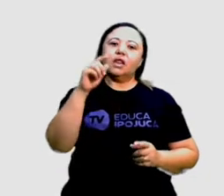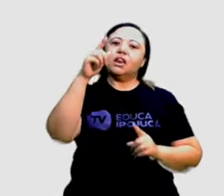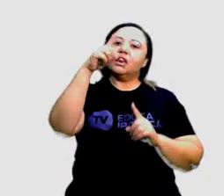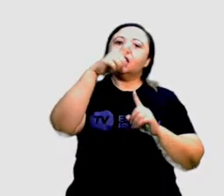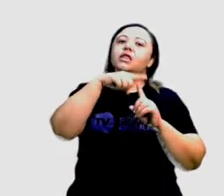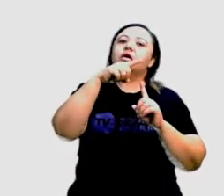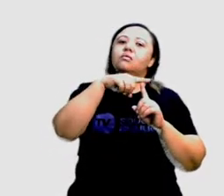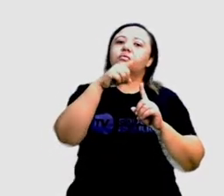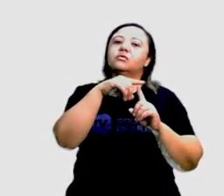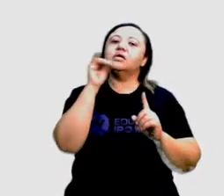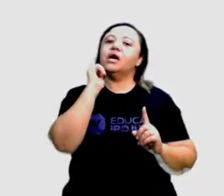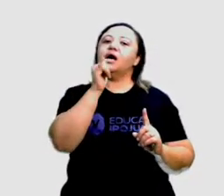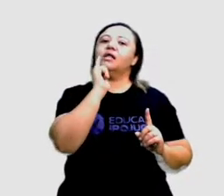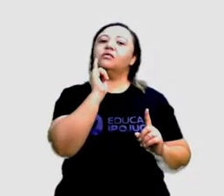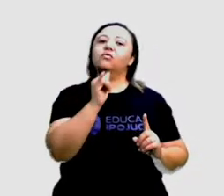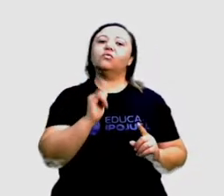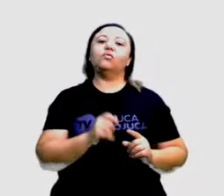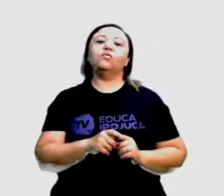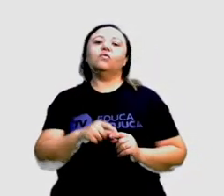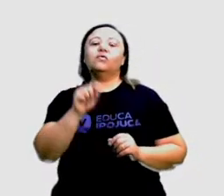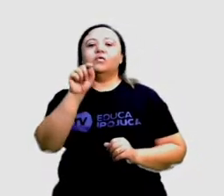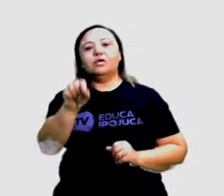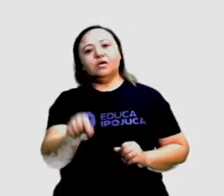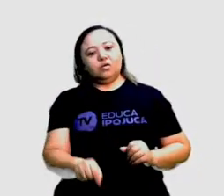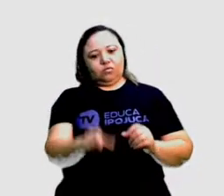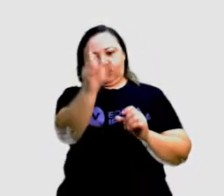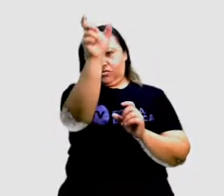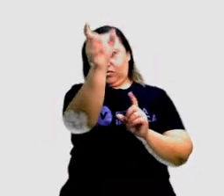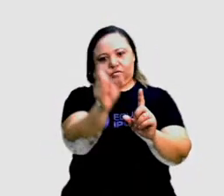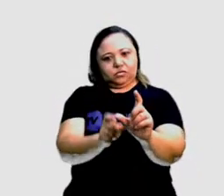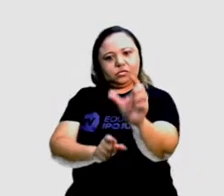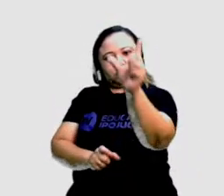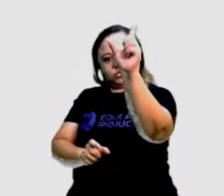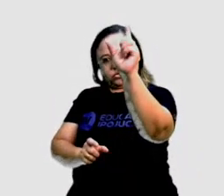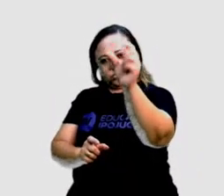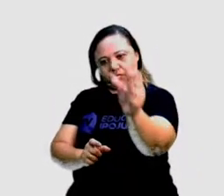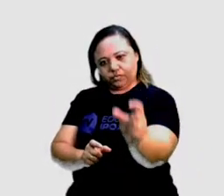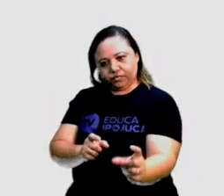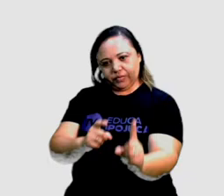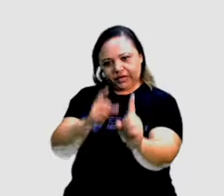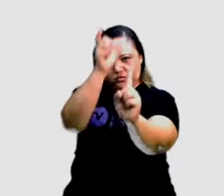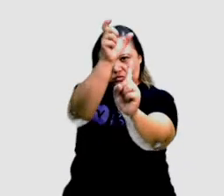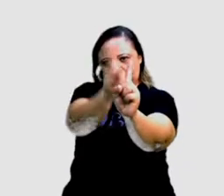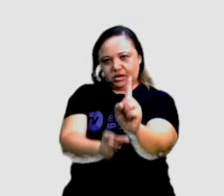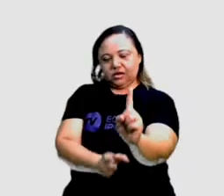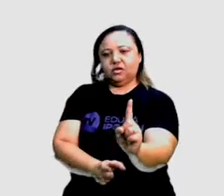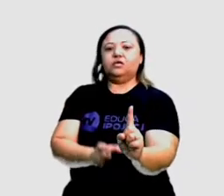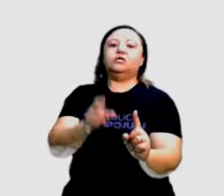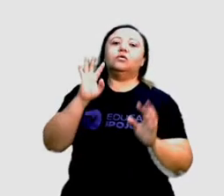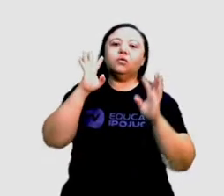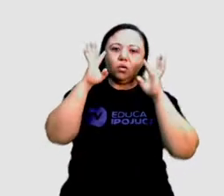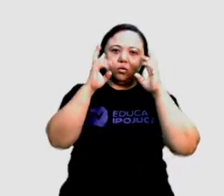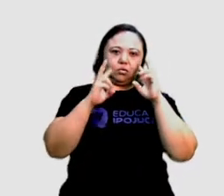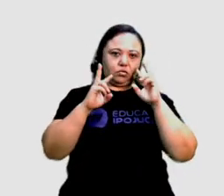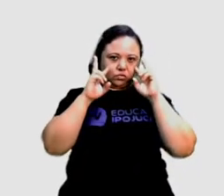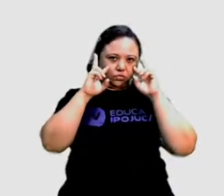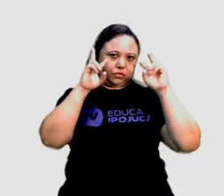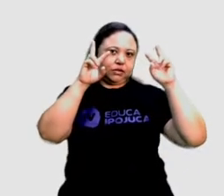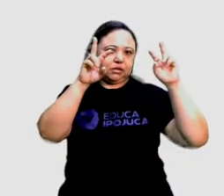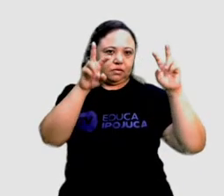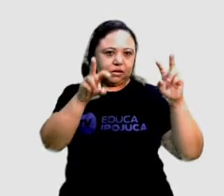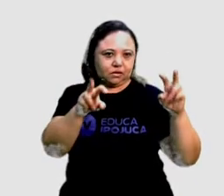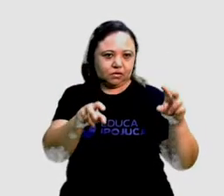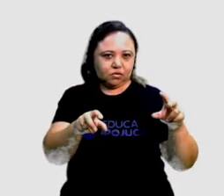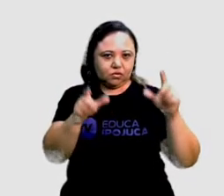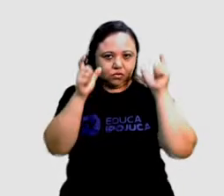tipos, né, de narrador, nós podemos ter o narrador personagem, narrador observador e o narrador